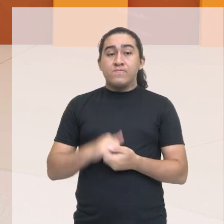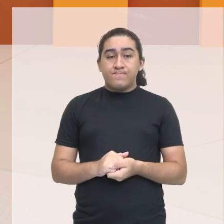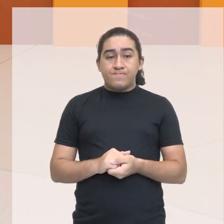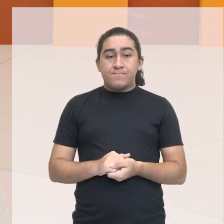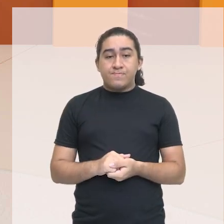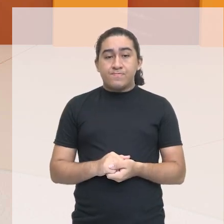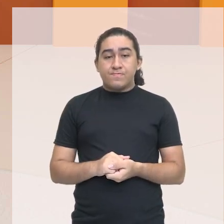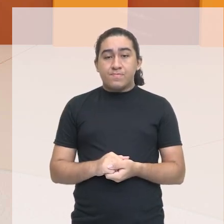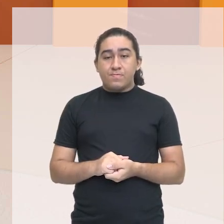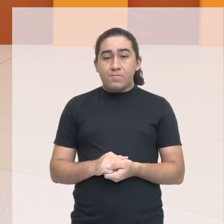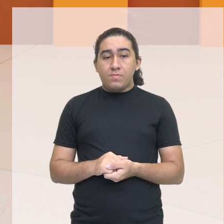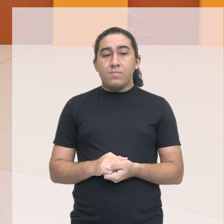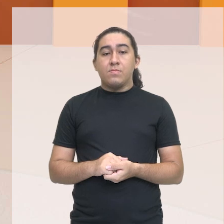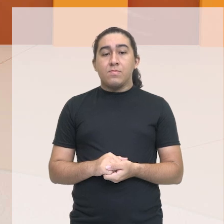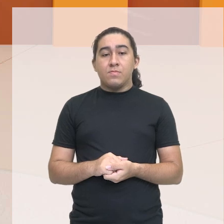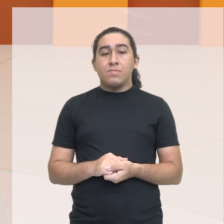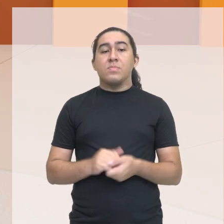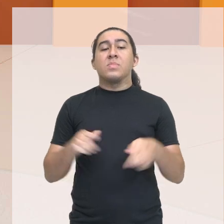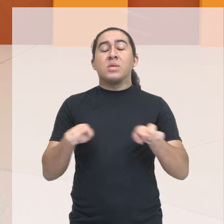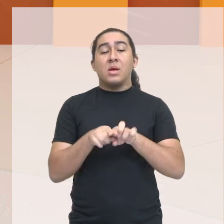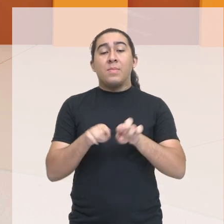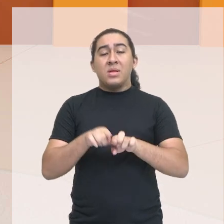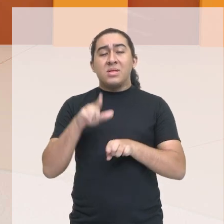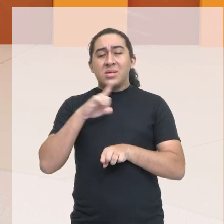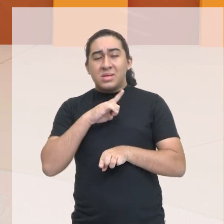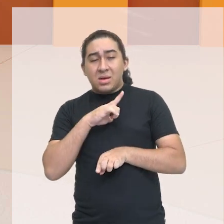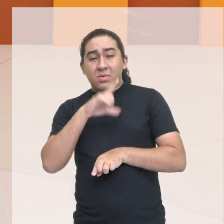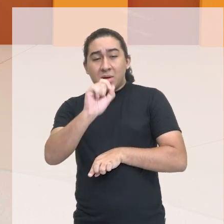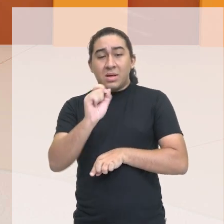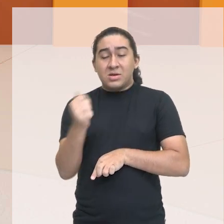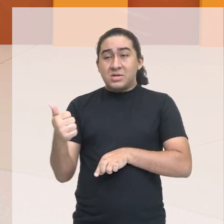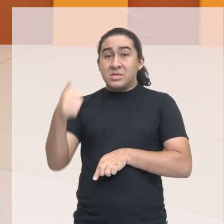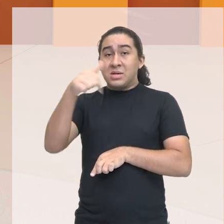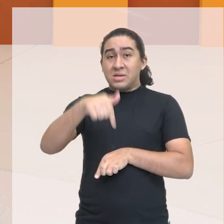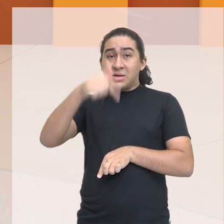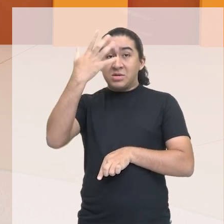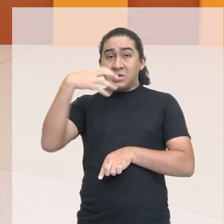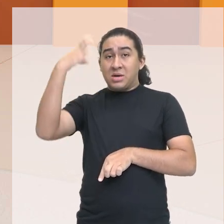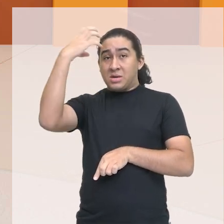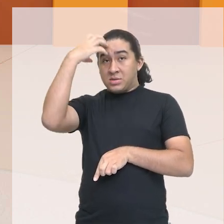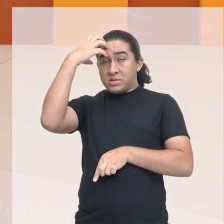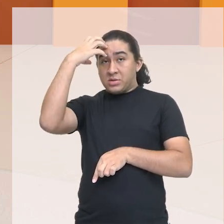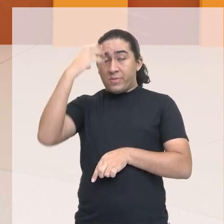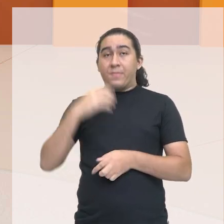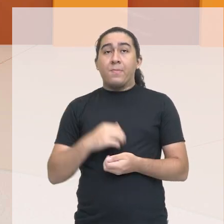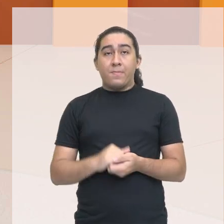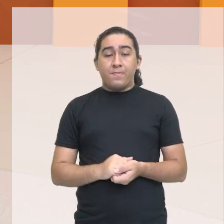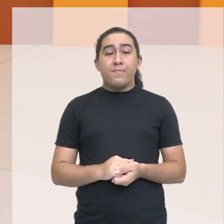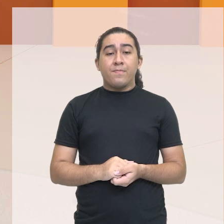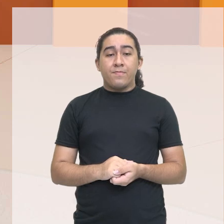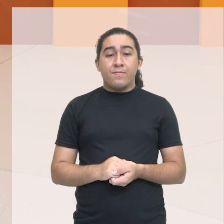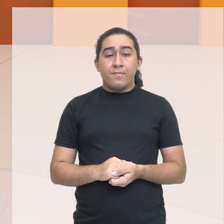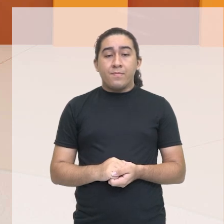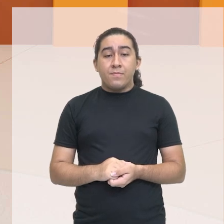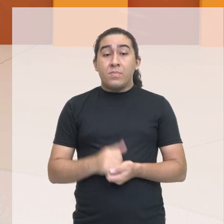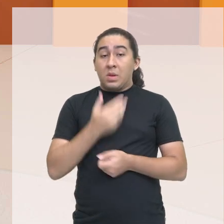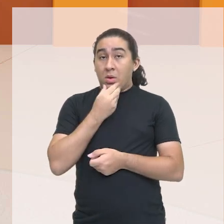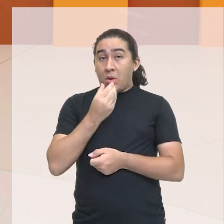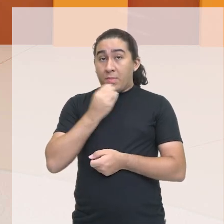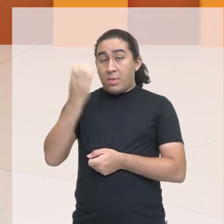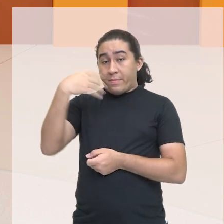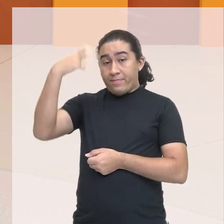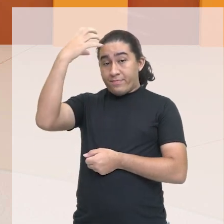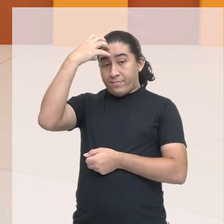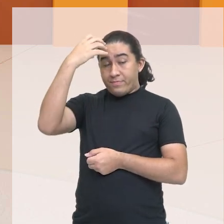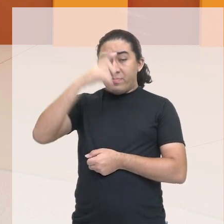ali, dentro dessa dinastia, de 17 reis, né? Então você tem